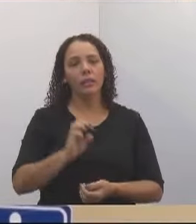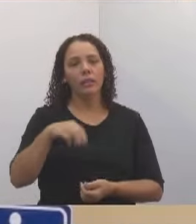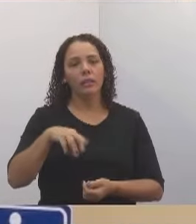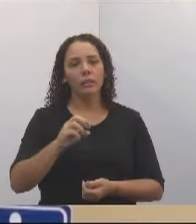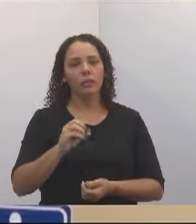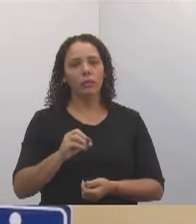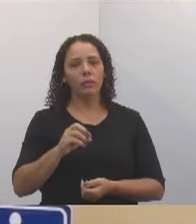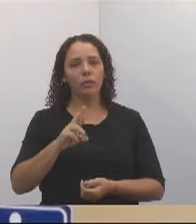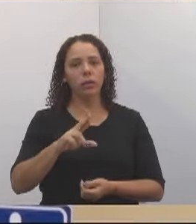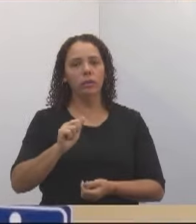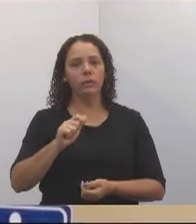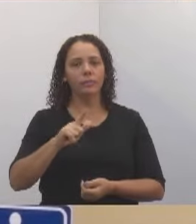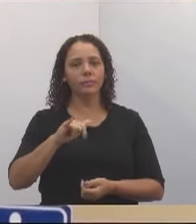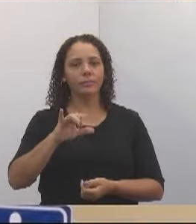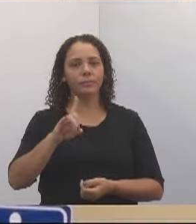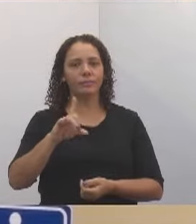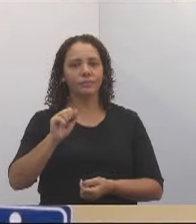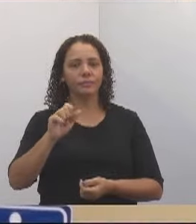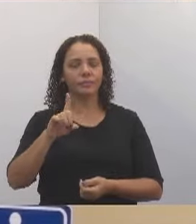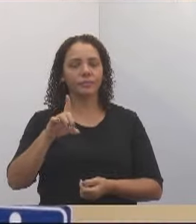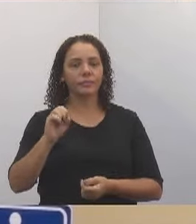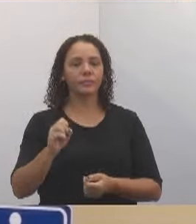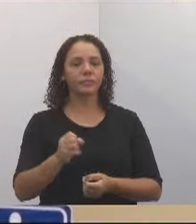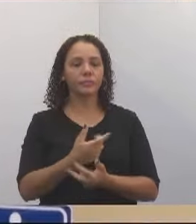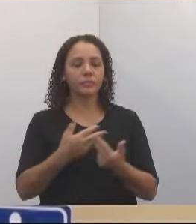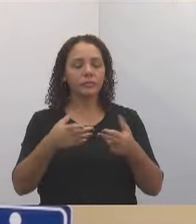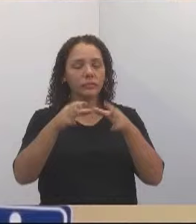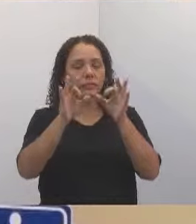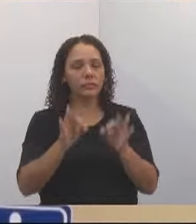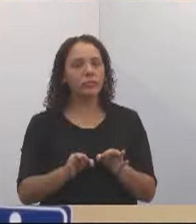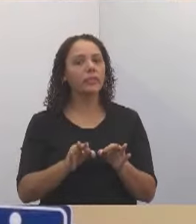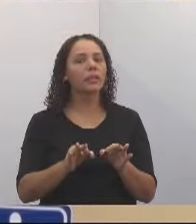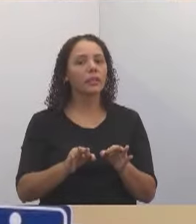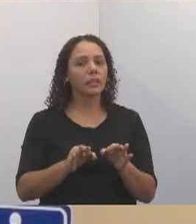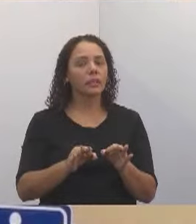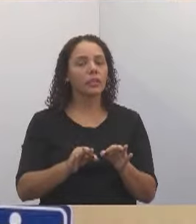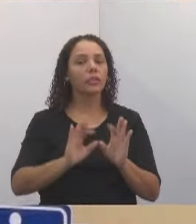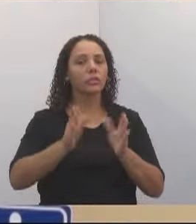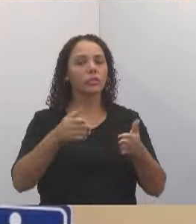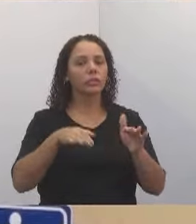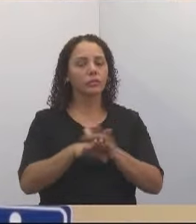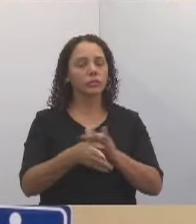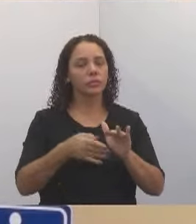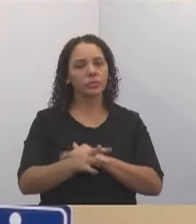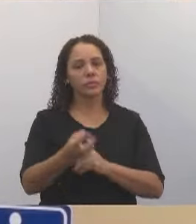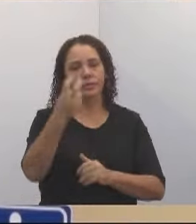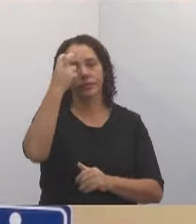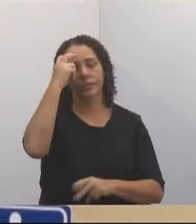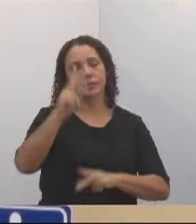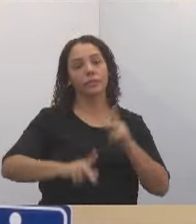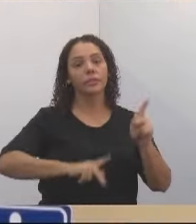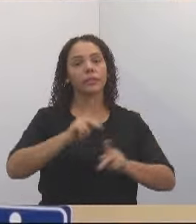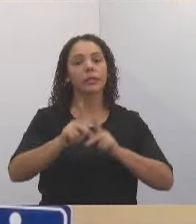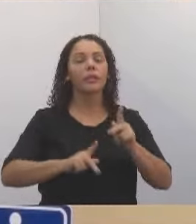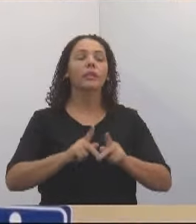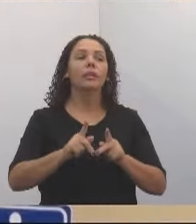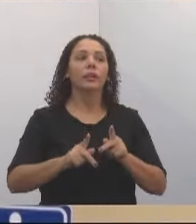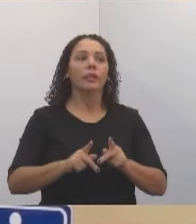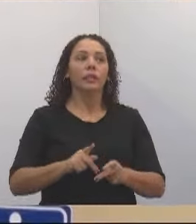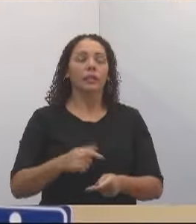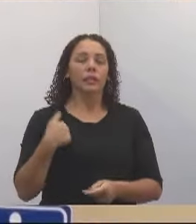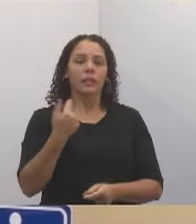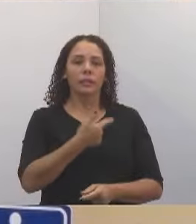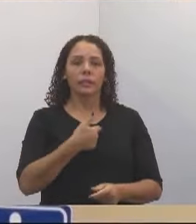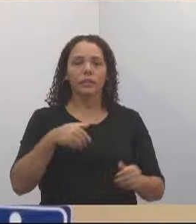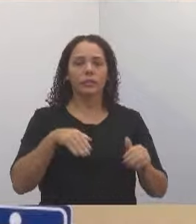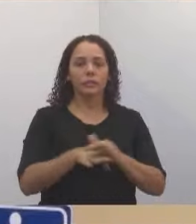moralidade. Aquilo que é moral está embutida nos usos e costumes, na cultura de um povo. E dentro da nossa